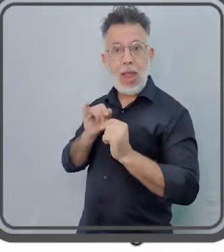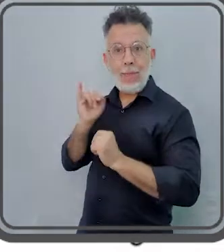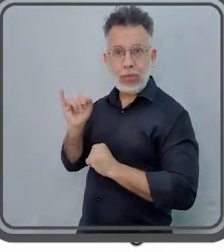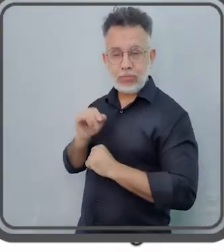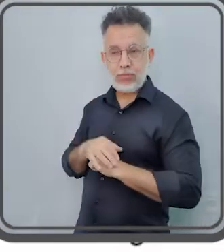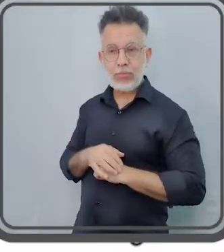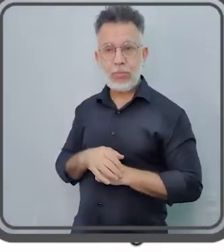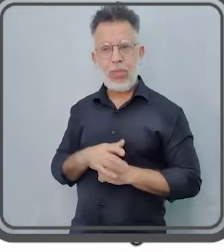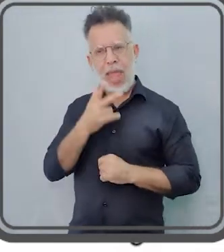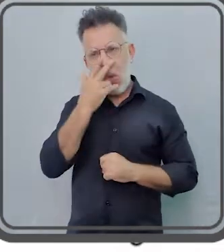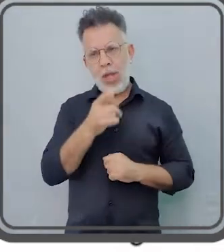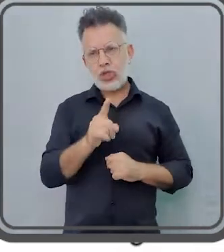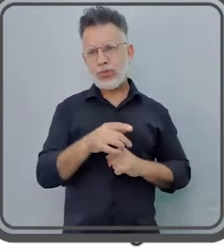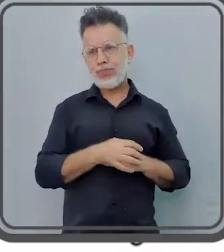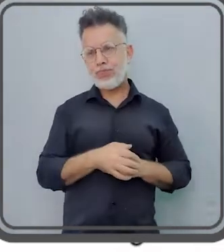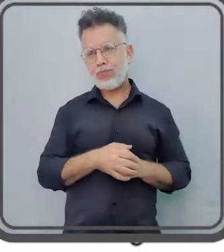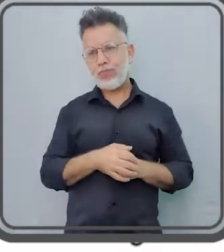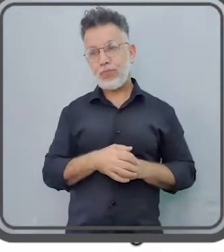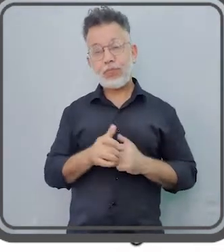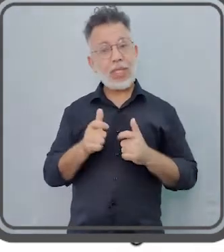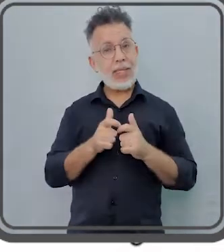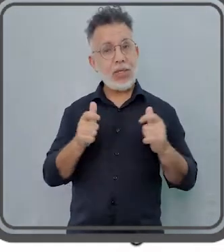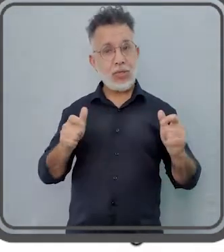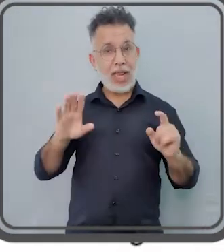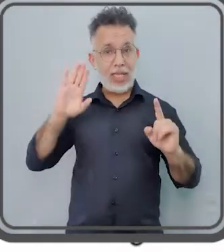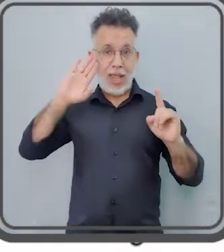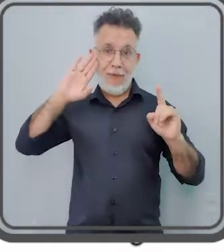Eu acho que é isso. Esses são os grandes focos de tabu, assim.